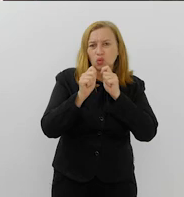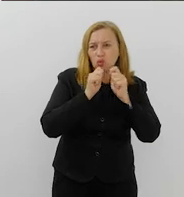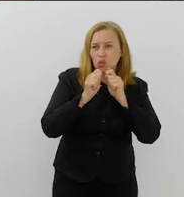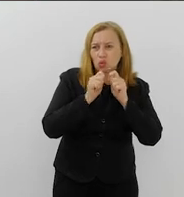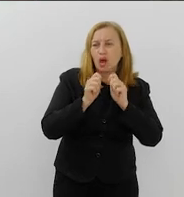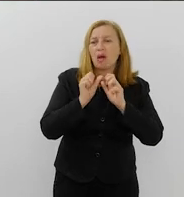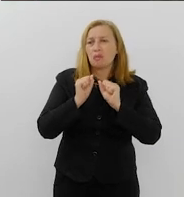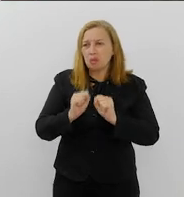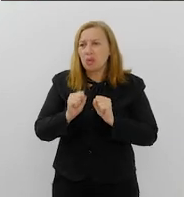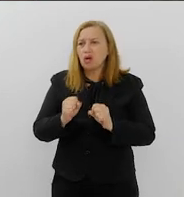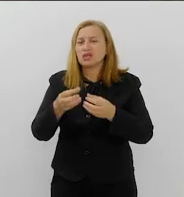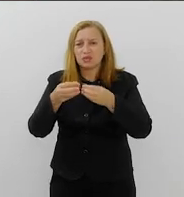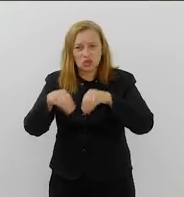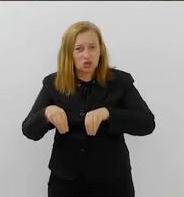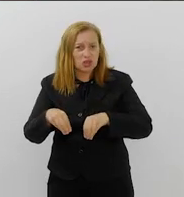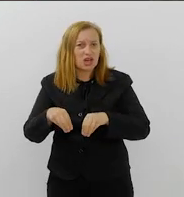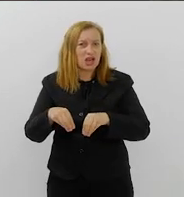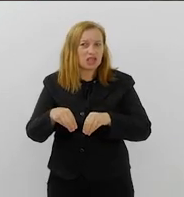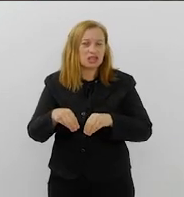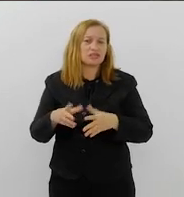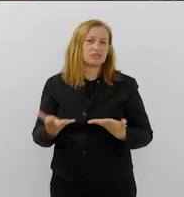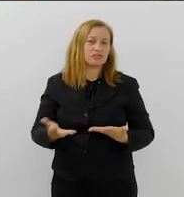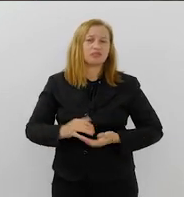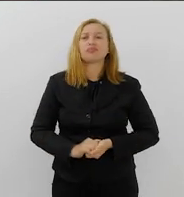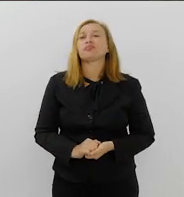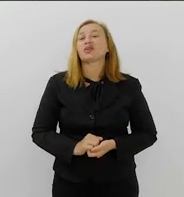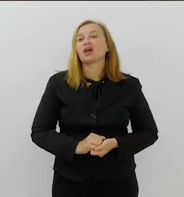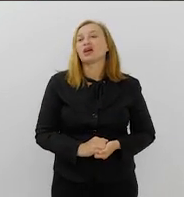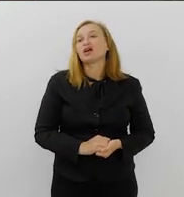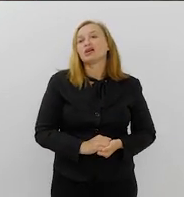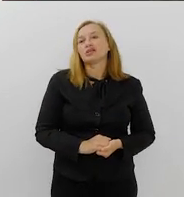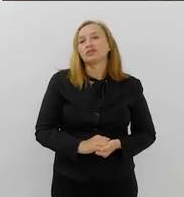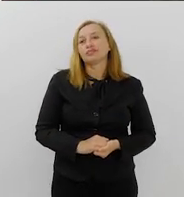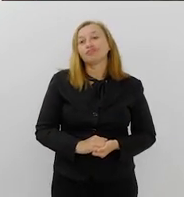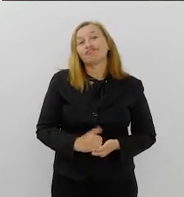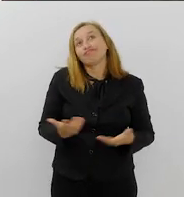dos jornalistas, né? Elas podem ser afetadas de alguma forma?